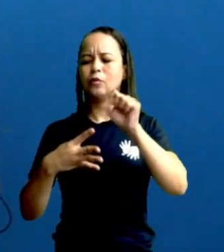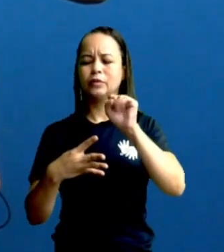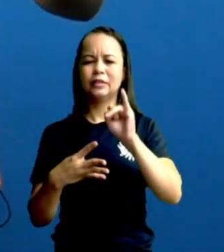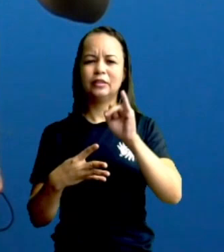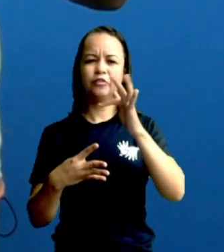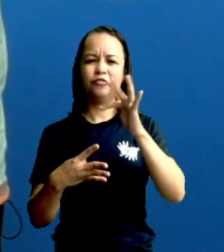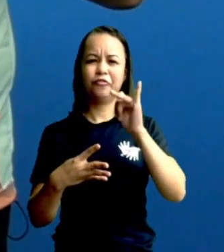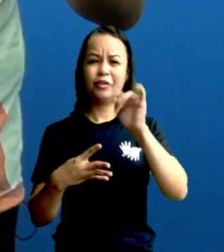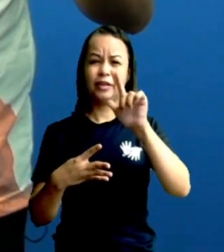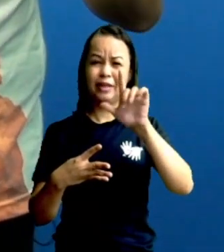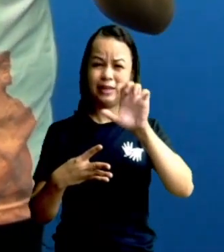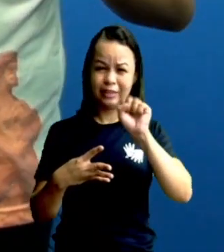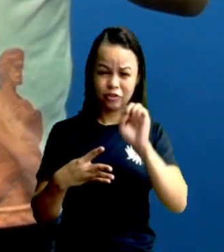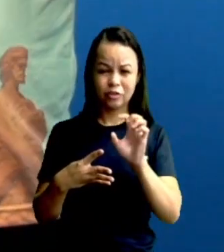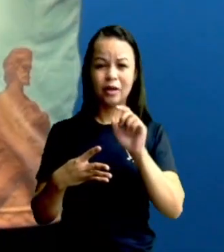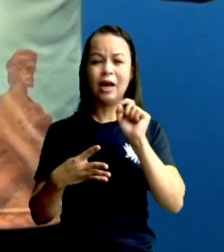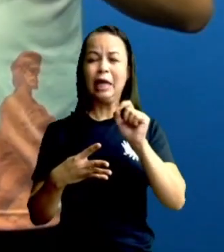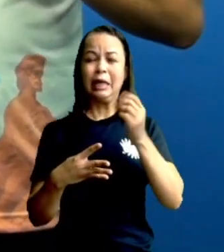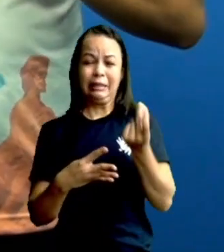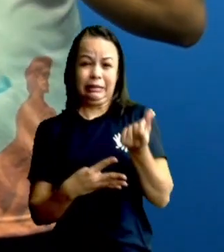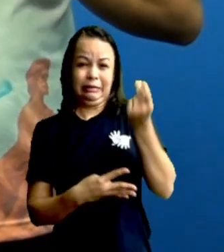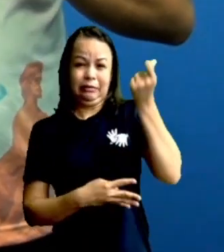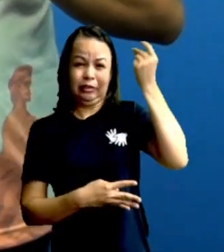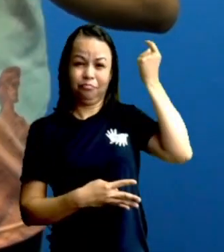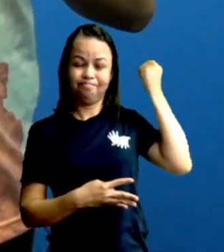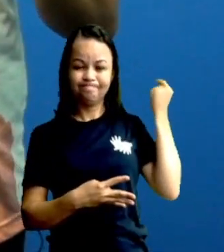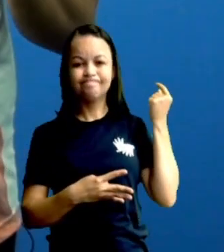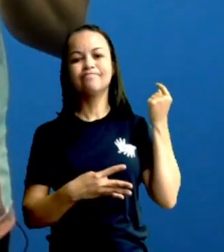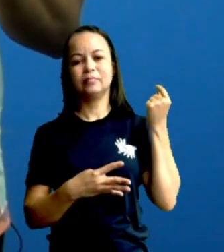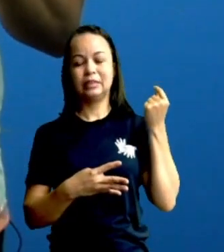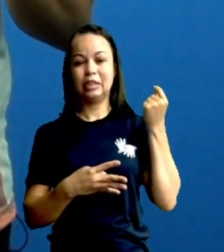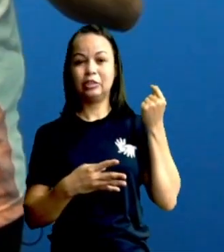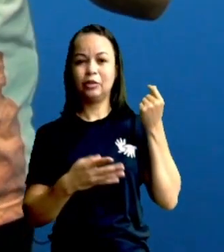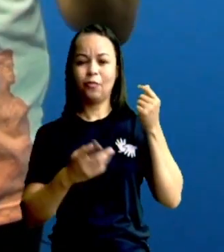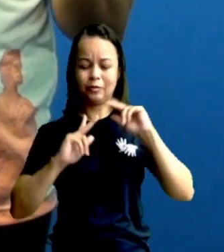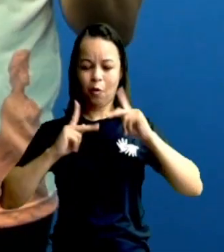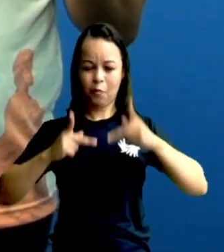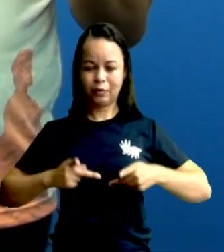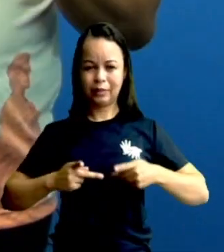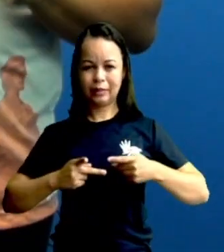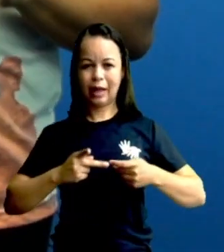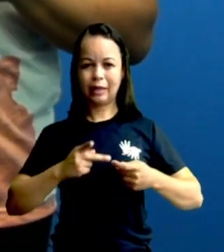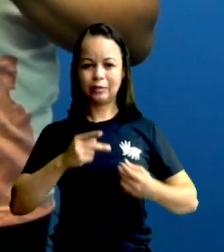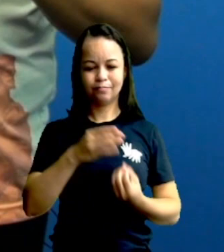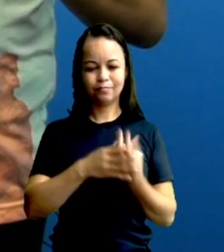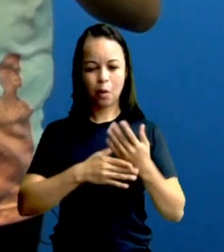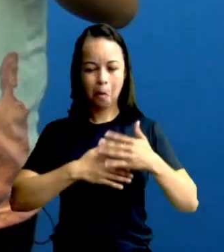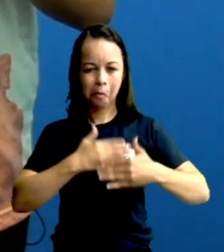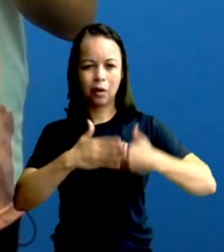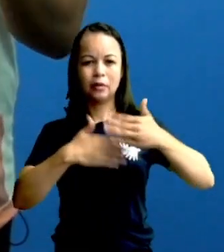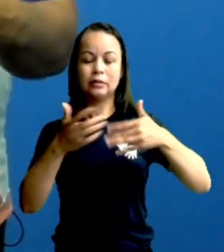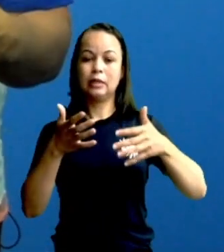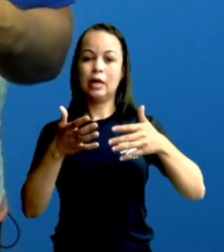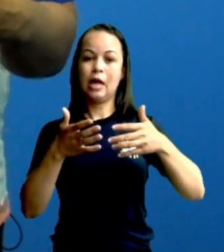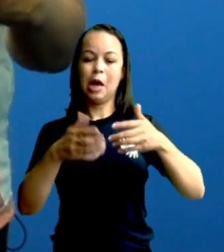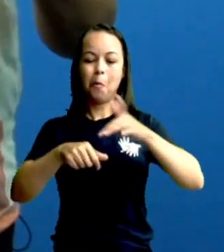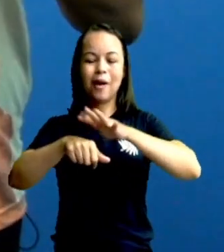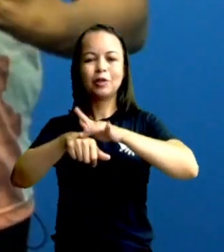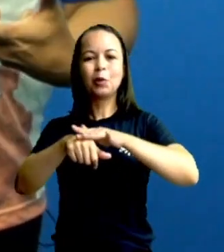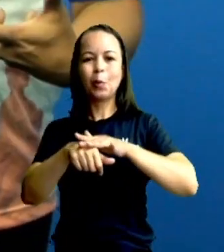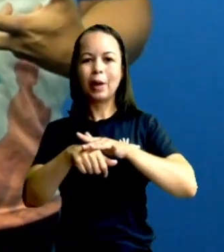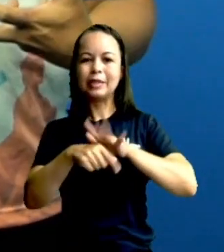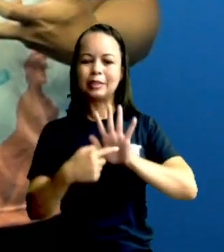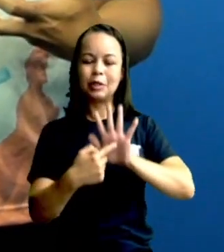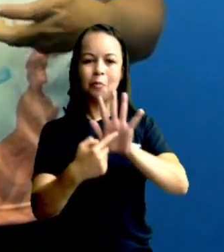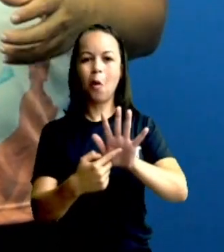ela já tem, ó, the long, long time. Desde quando a humanidade talvez se formou, é uma doença que está muito presente